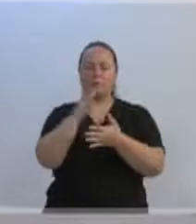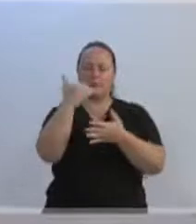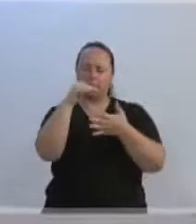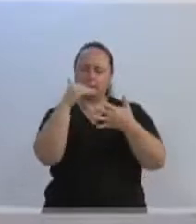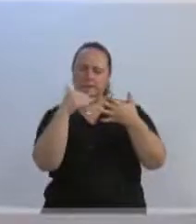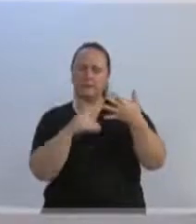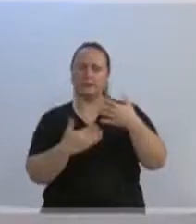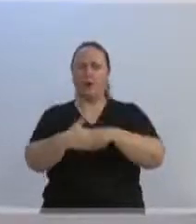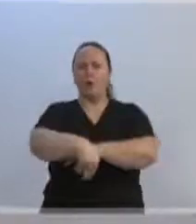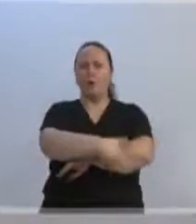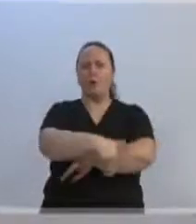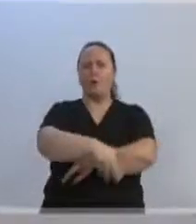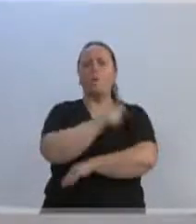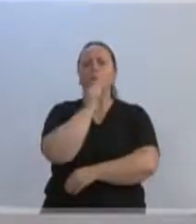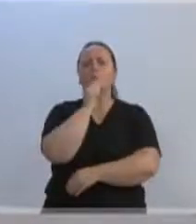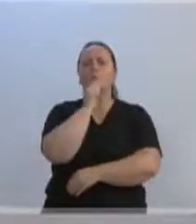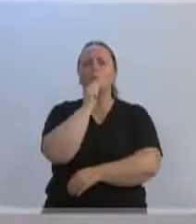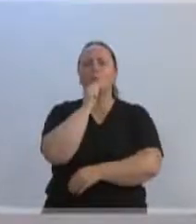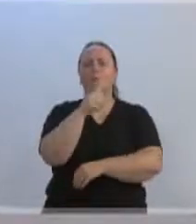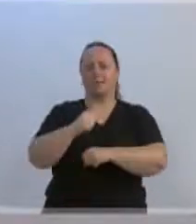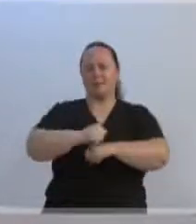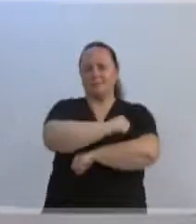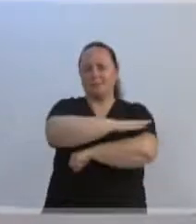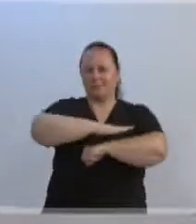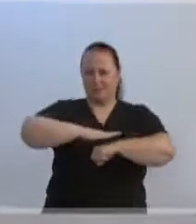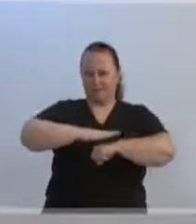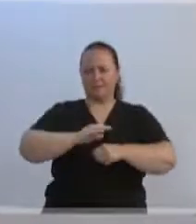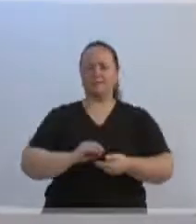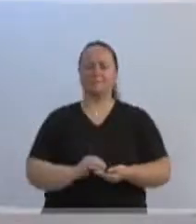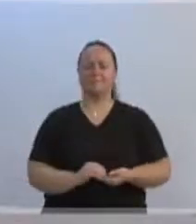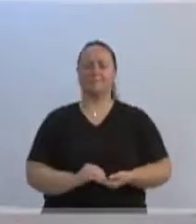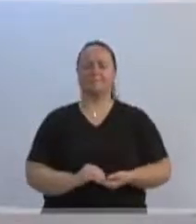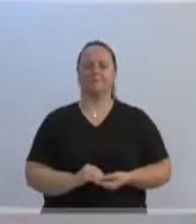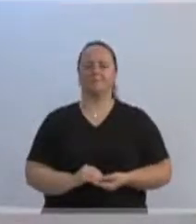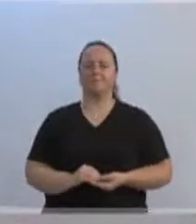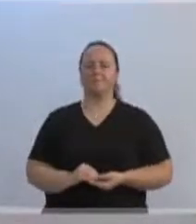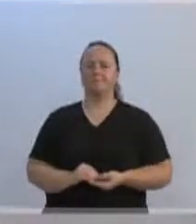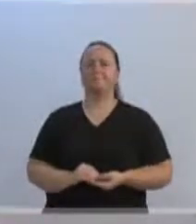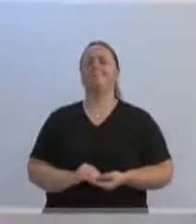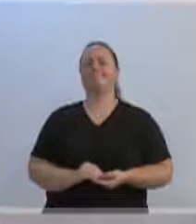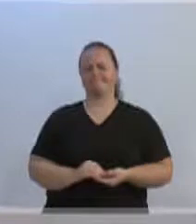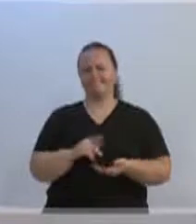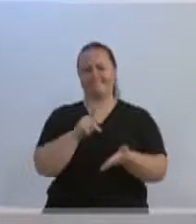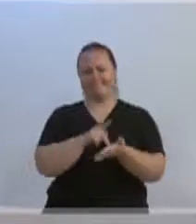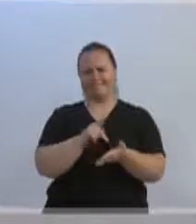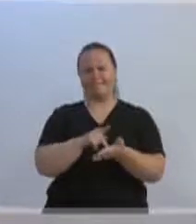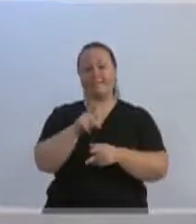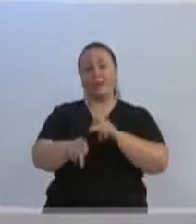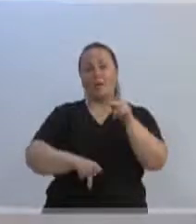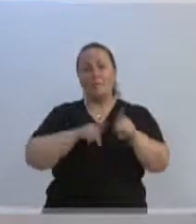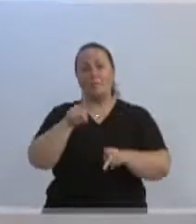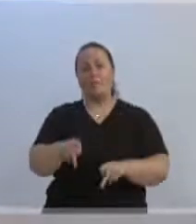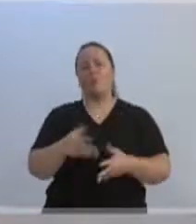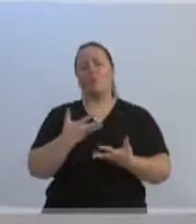este mais que a população para de está levantando poeira eu acho que a população está cansada têm roubado consentimento e doutores da população